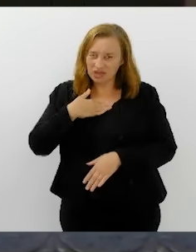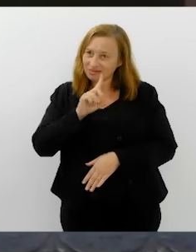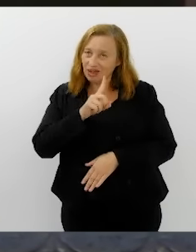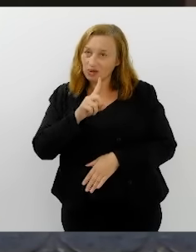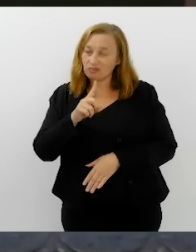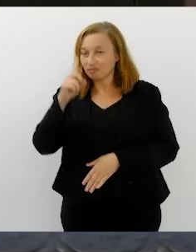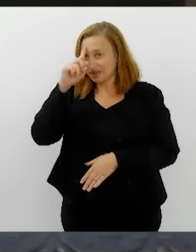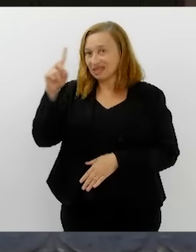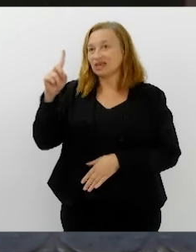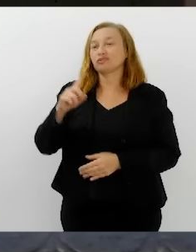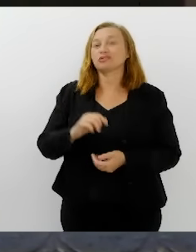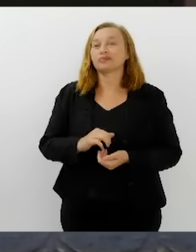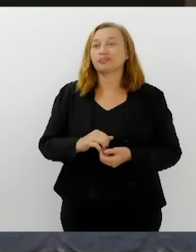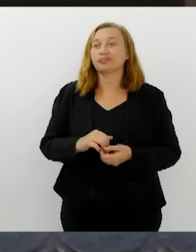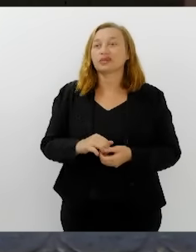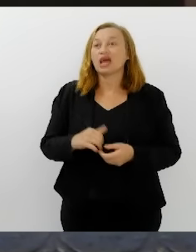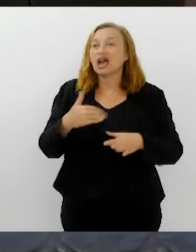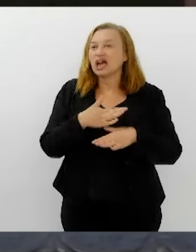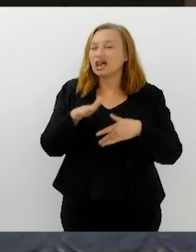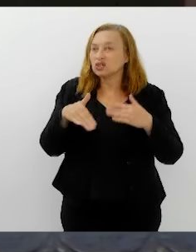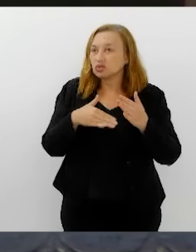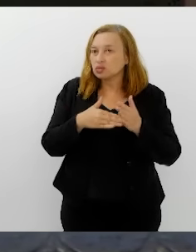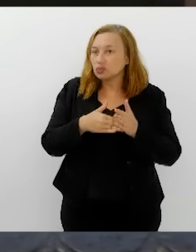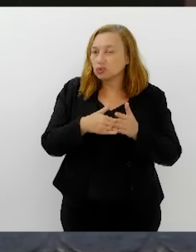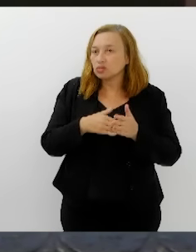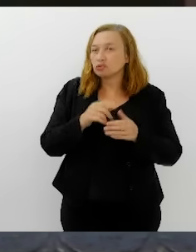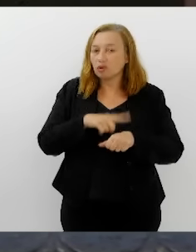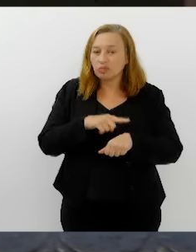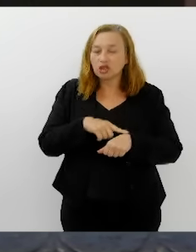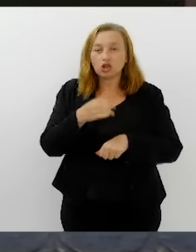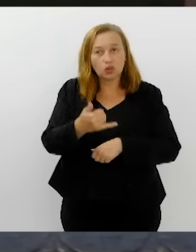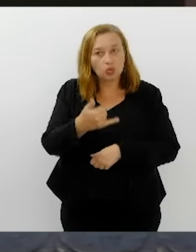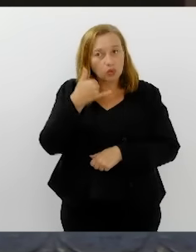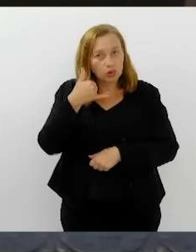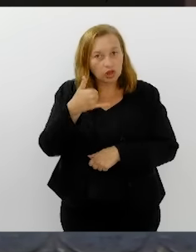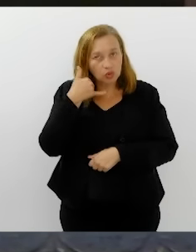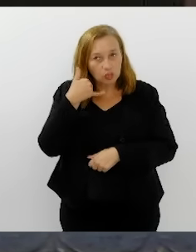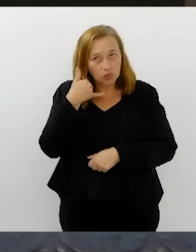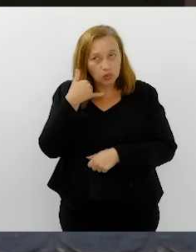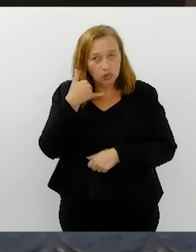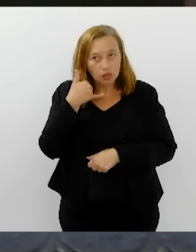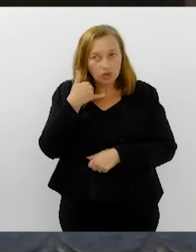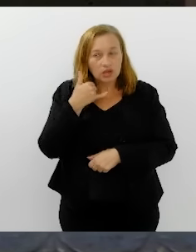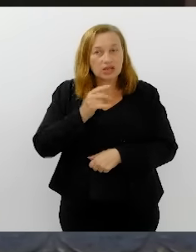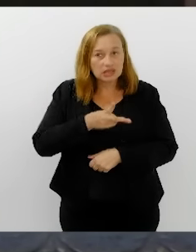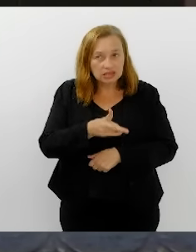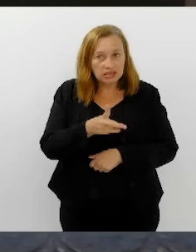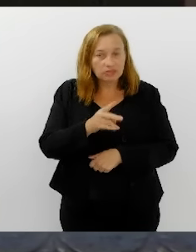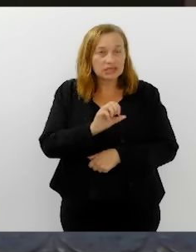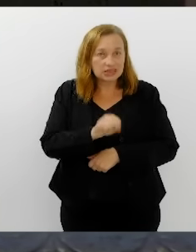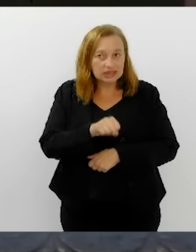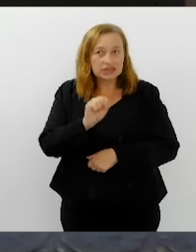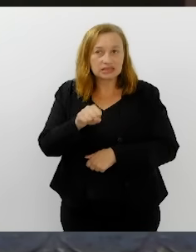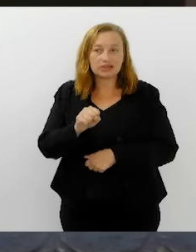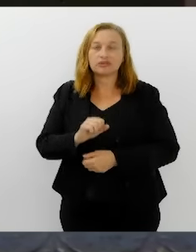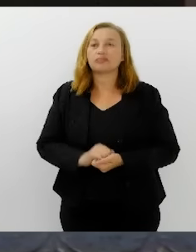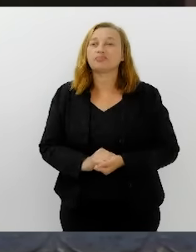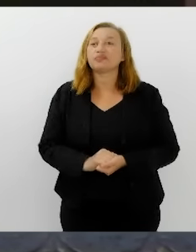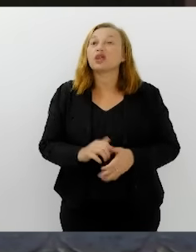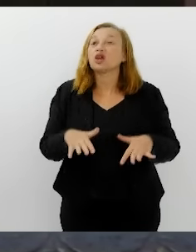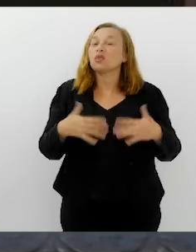Deus. A todas as vezes que eu ligava e que eu ligo, eu sempre tive sim. E quando a